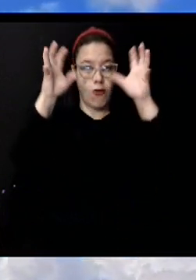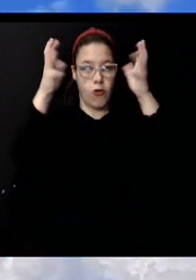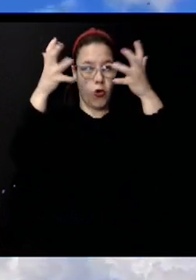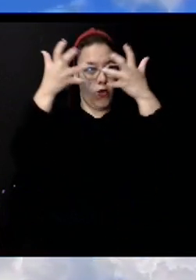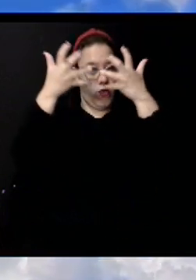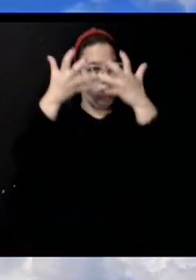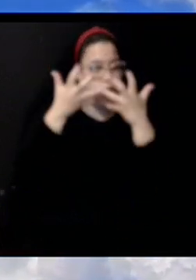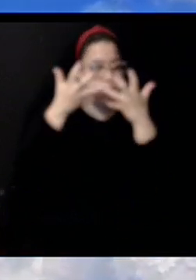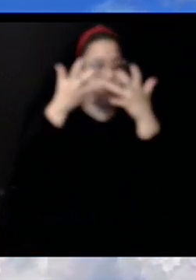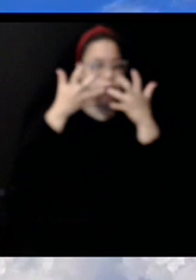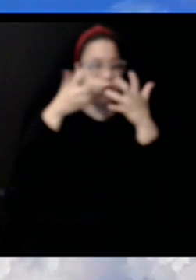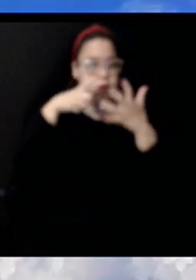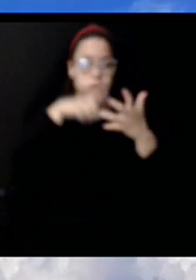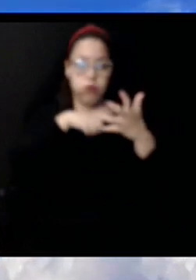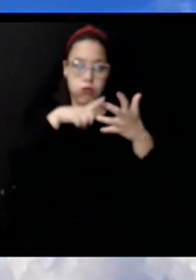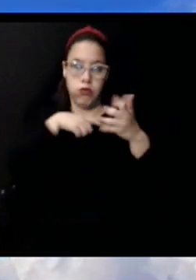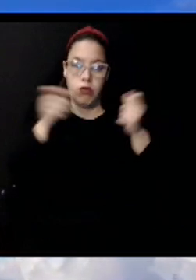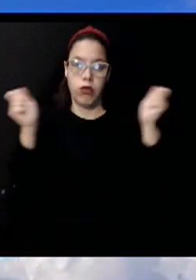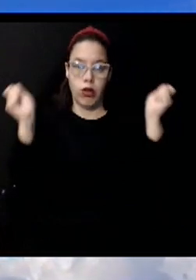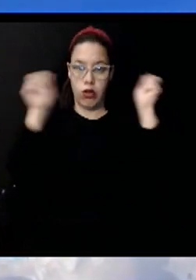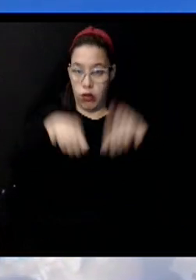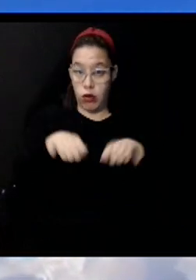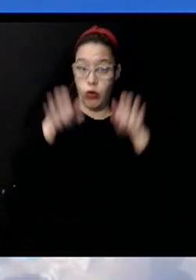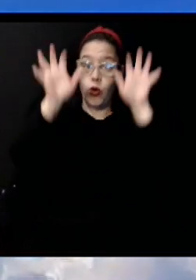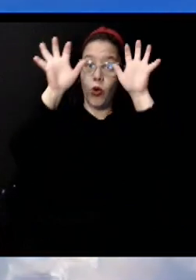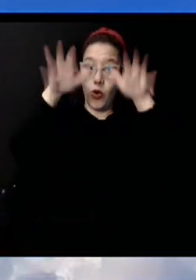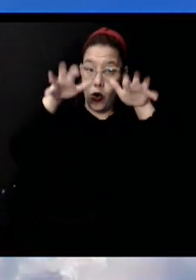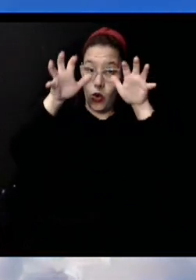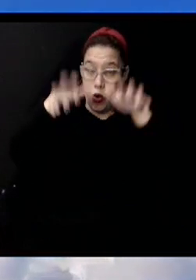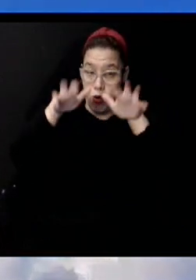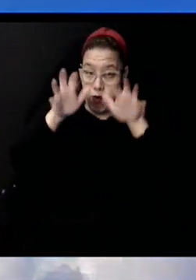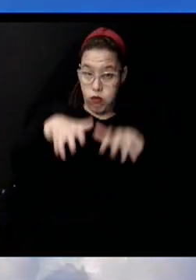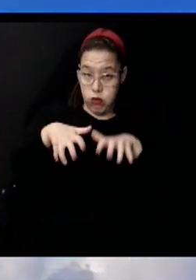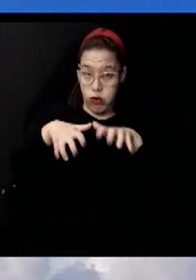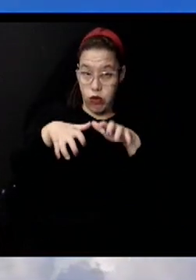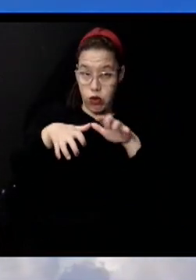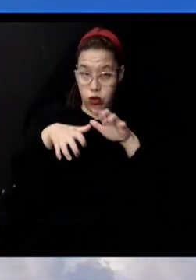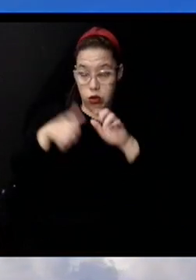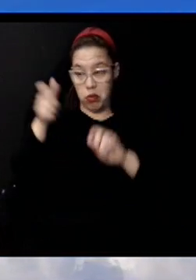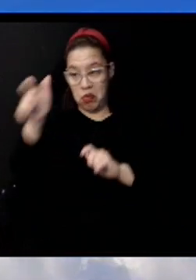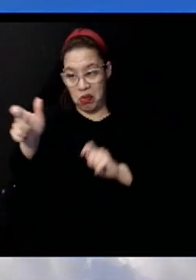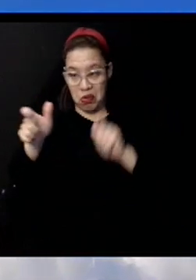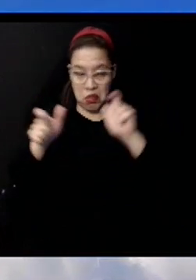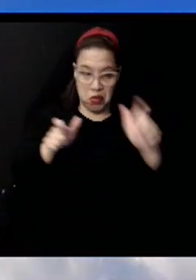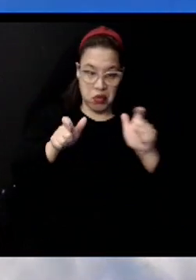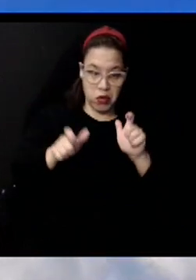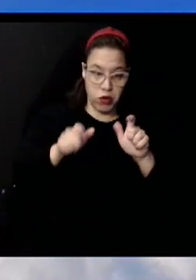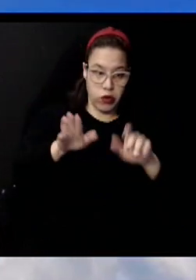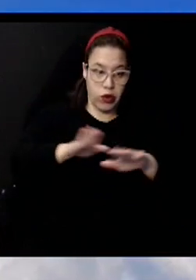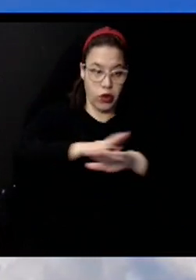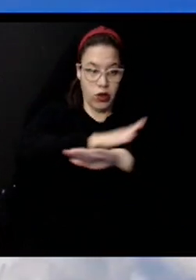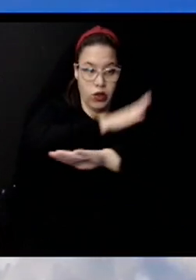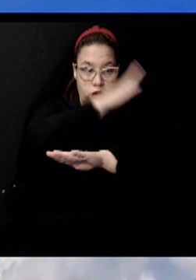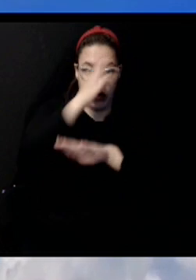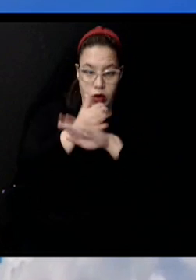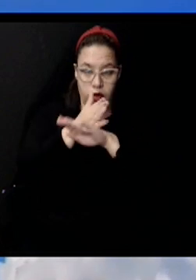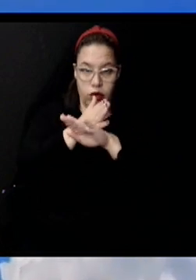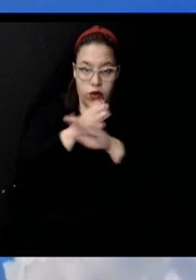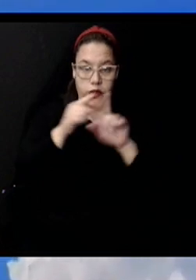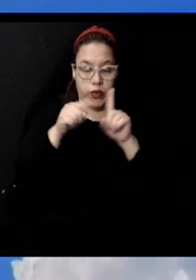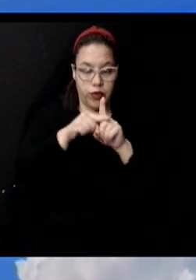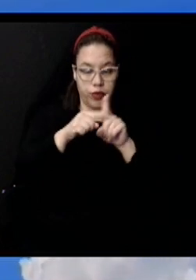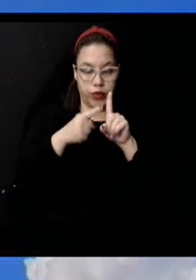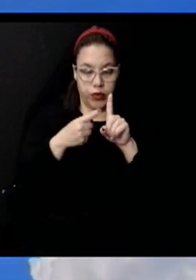Nós temos aí possibilidade de chuviscos isolados no decorrer do período, mínima 13, máxima